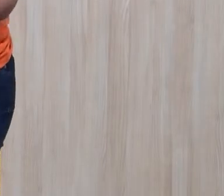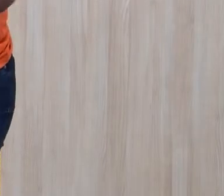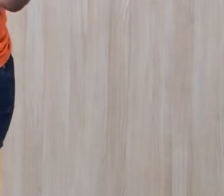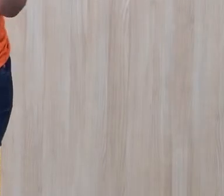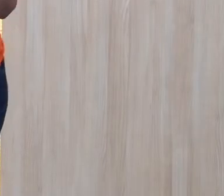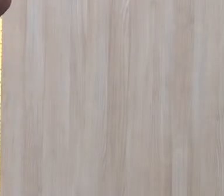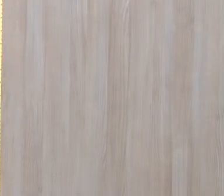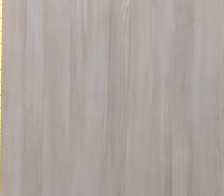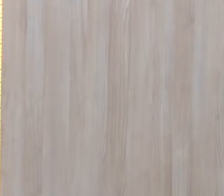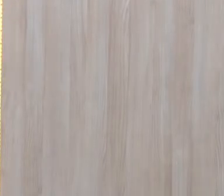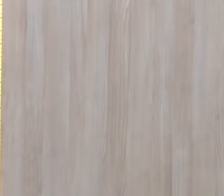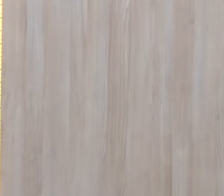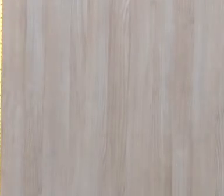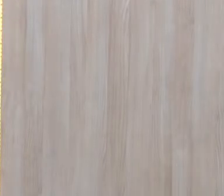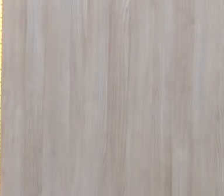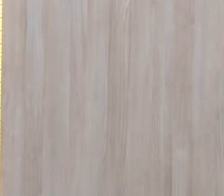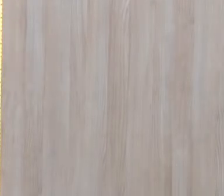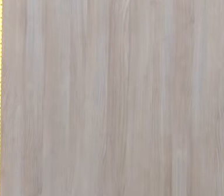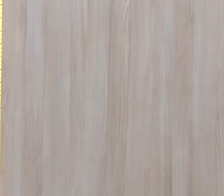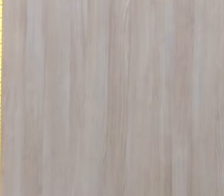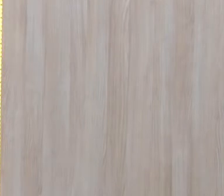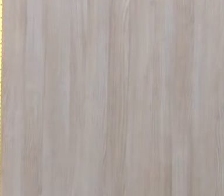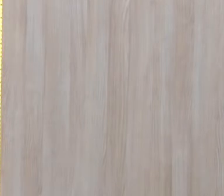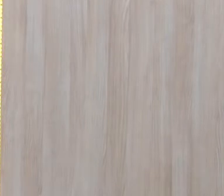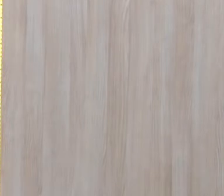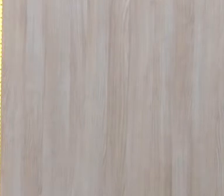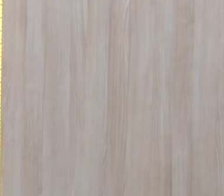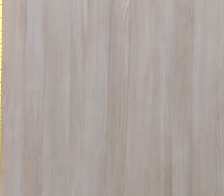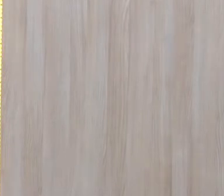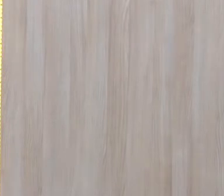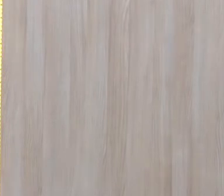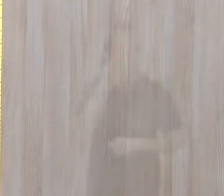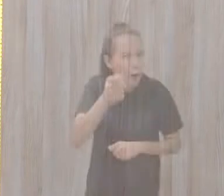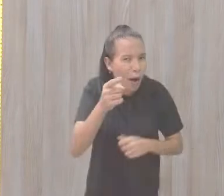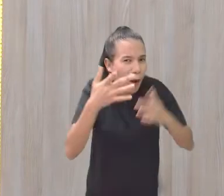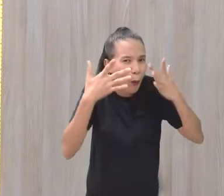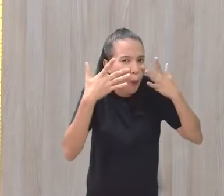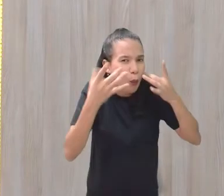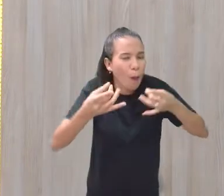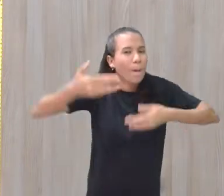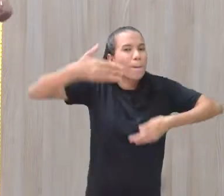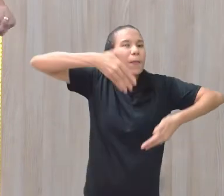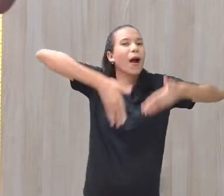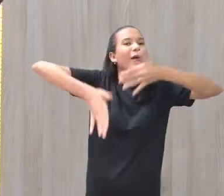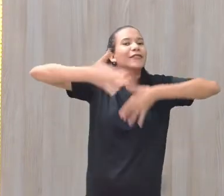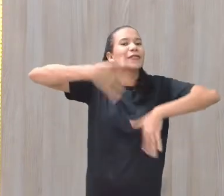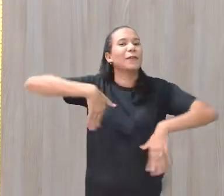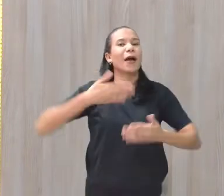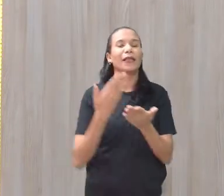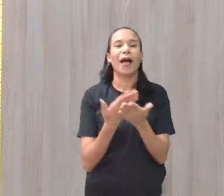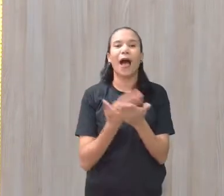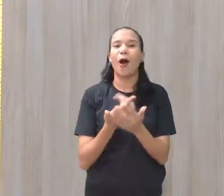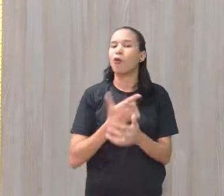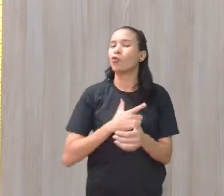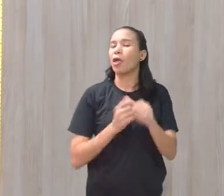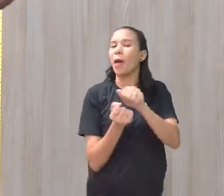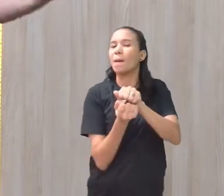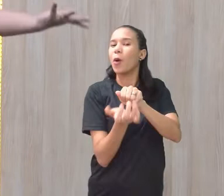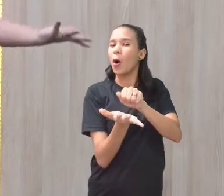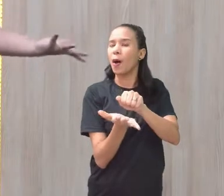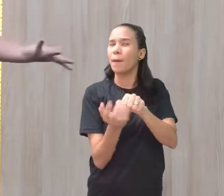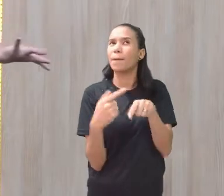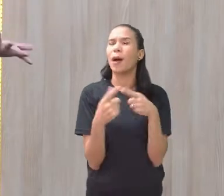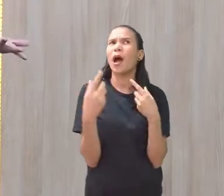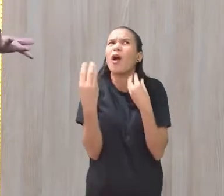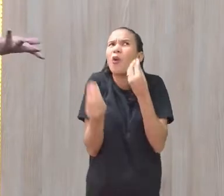Babado. Não vou falar mais nada, não. Não vou nem dar spoiler. Eu quero que você fique aí, participe da aula e assista essa aula. Como é que eu